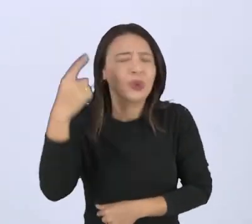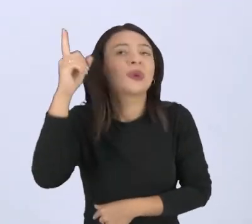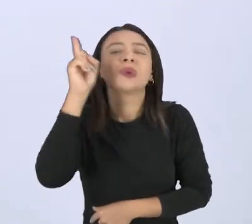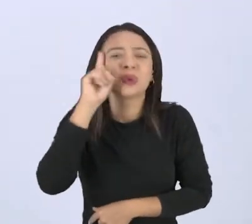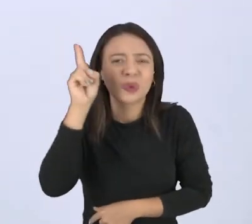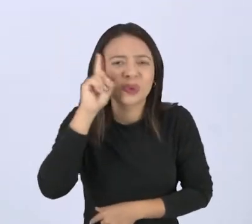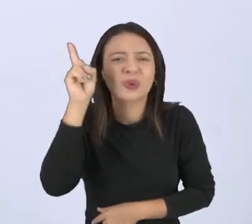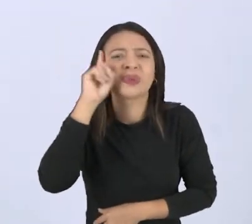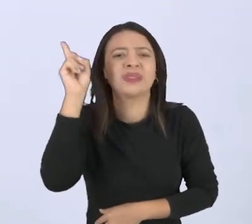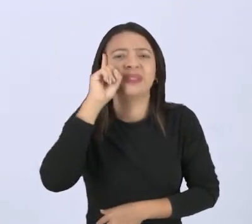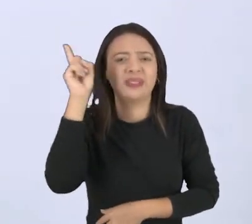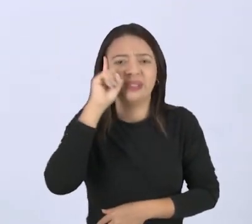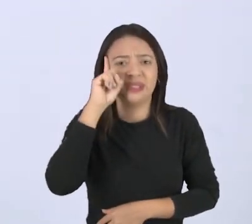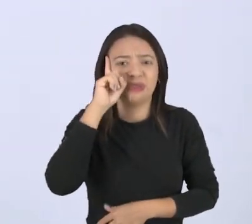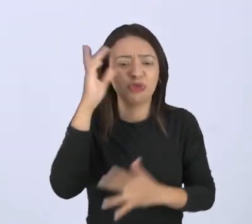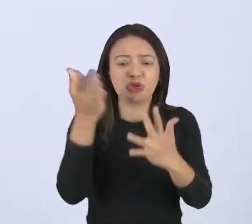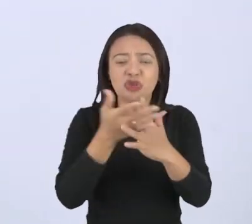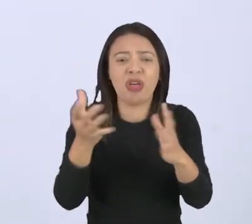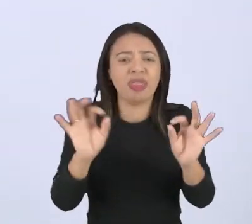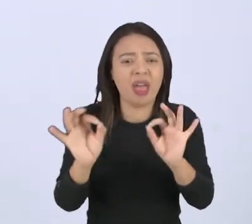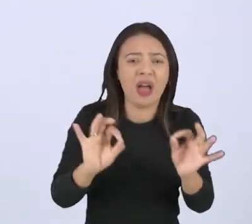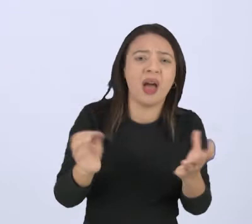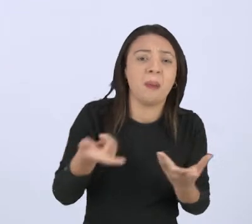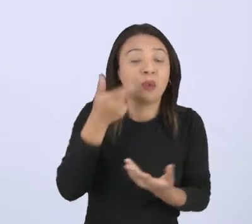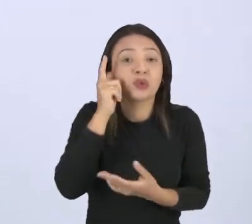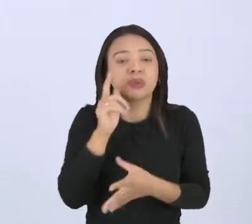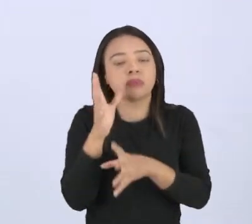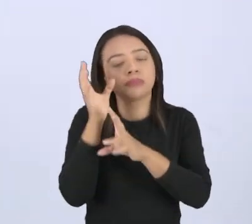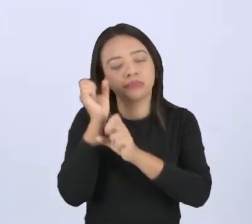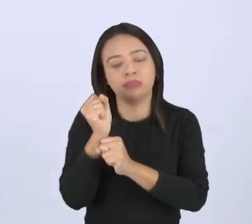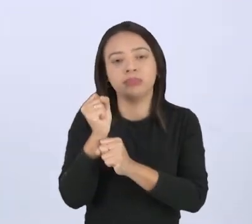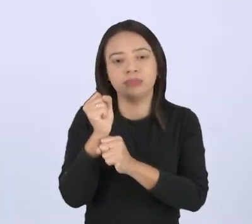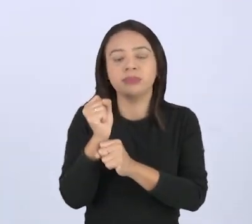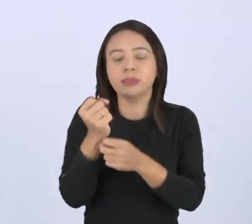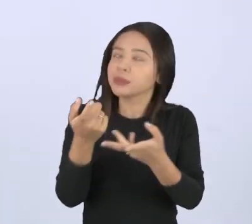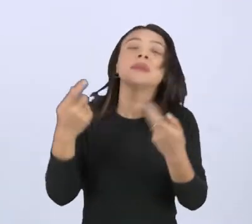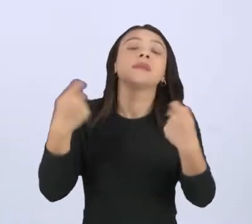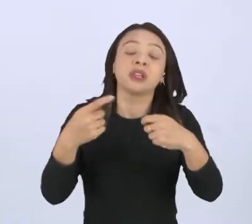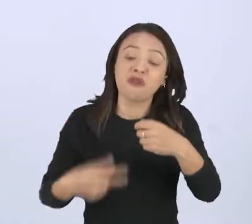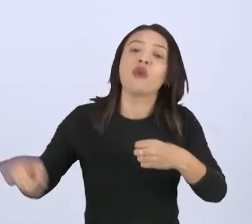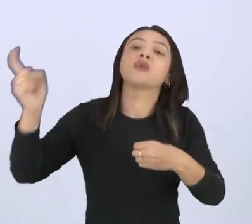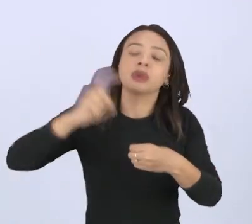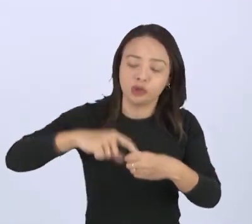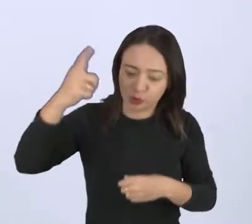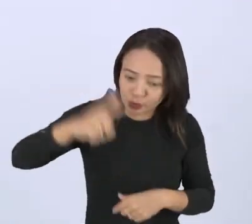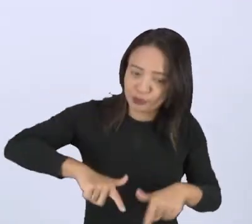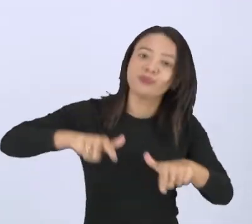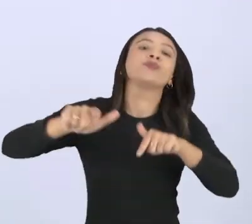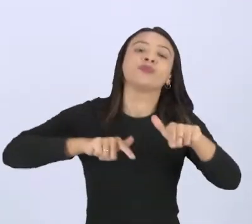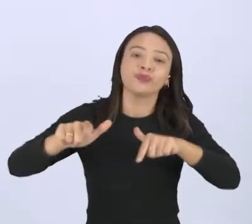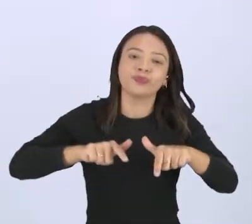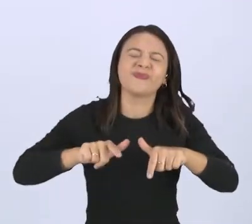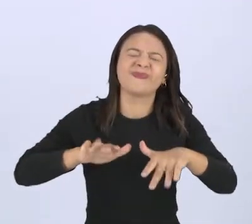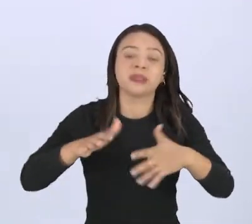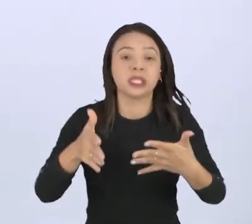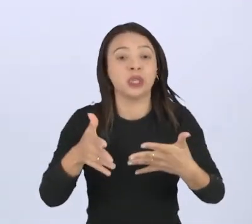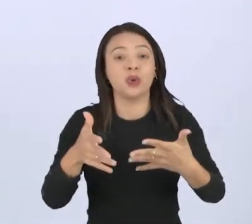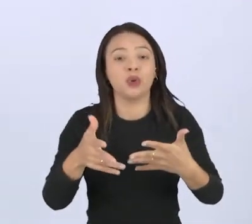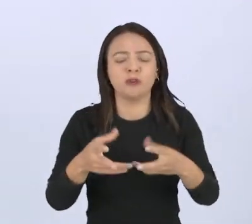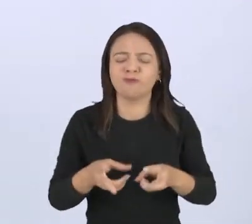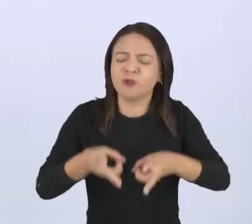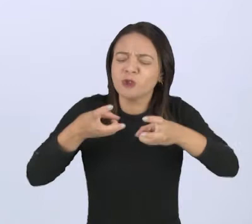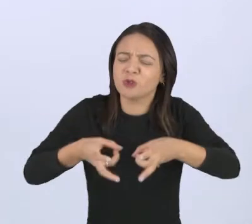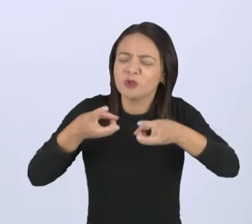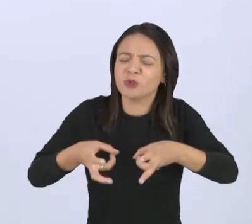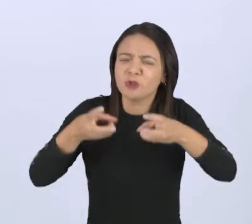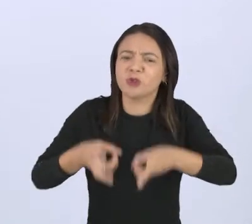às vezes tinha pouco intervalo de tempo na noite para dormir e já tinha que voltar para o trabalho. Intensificação da exploração